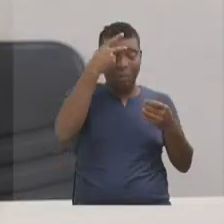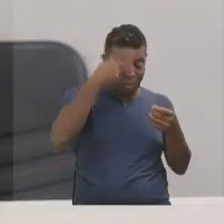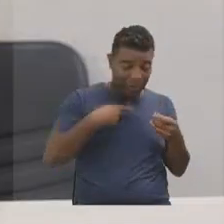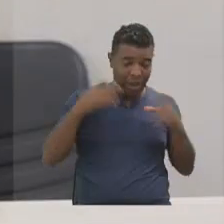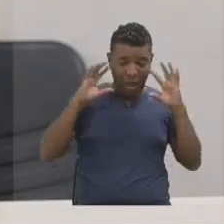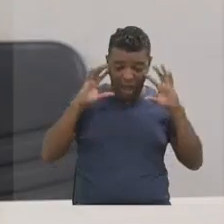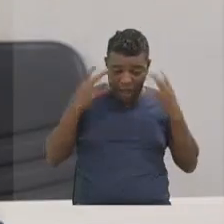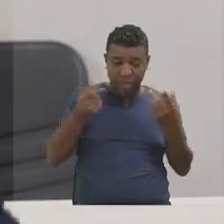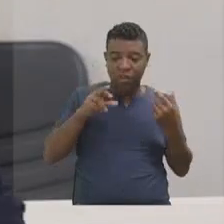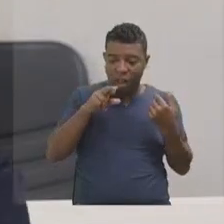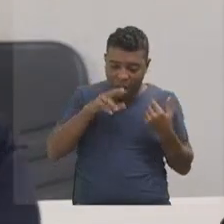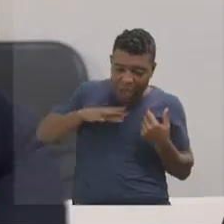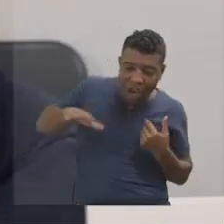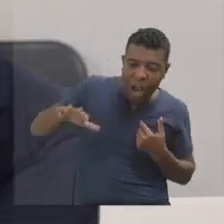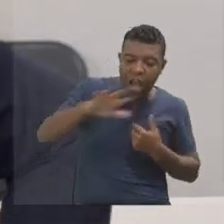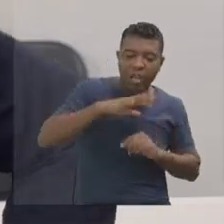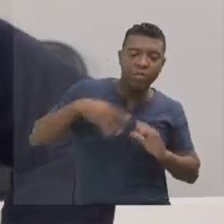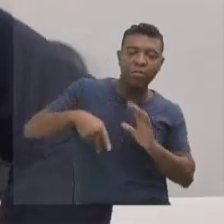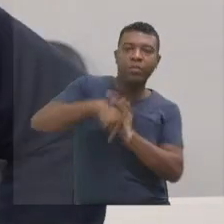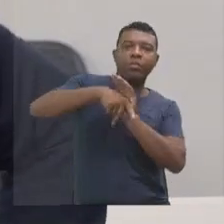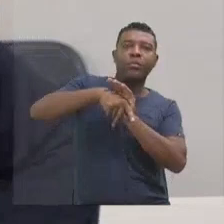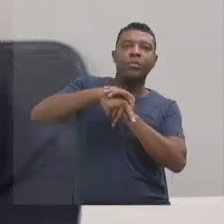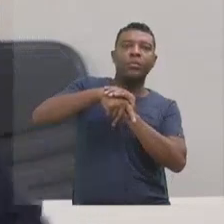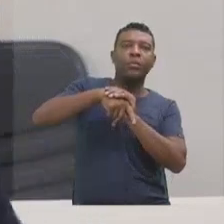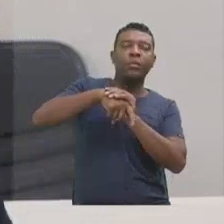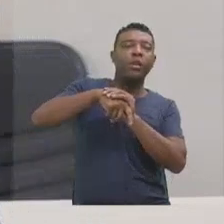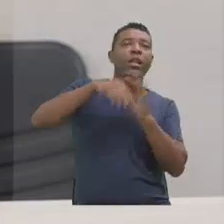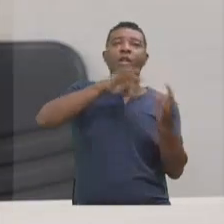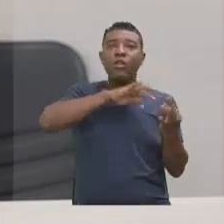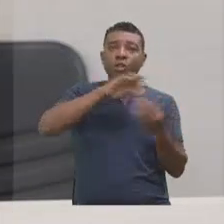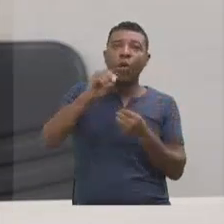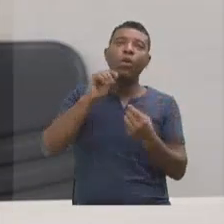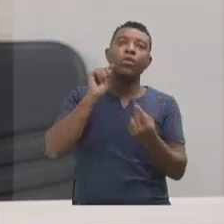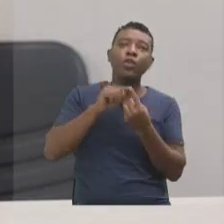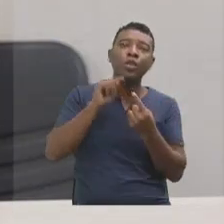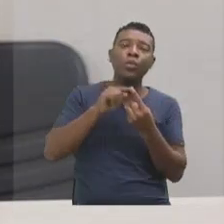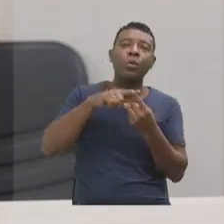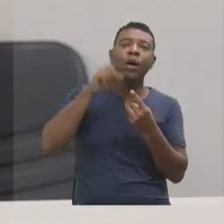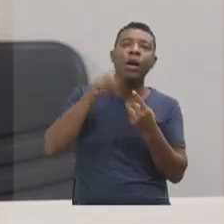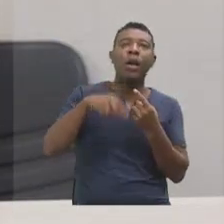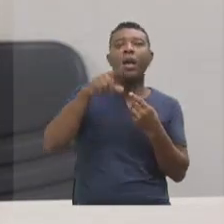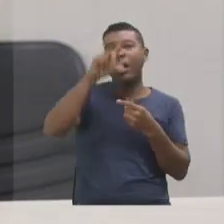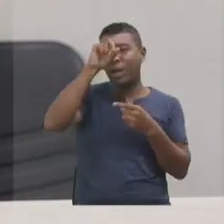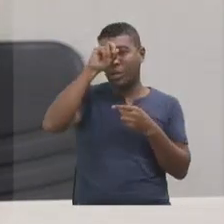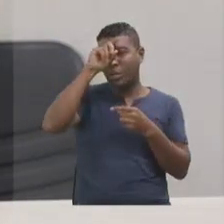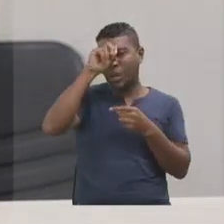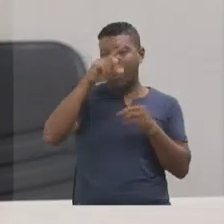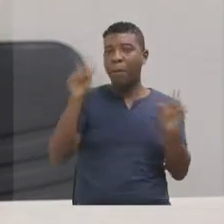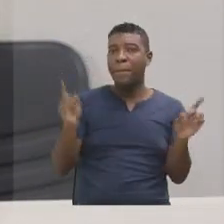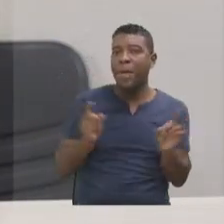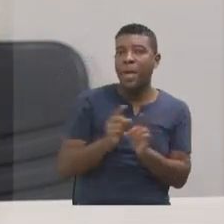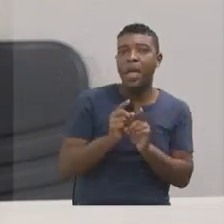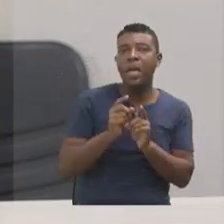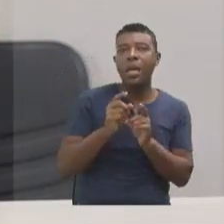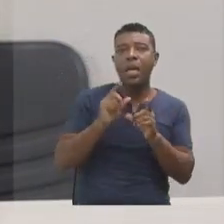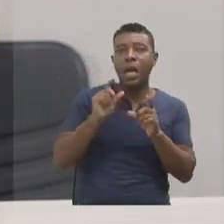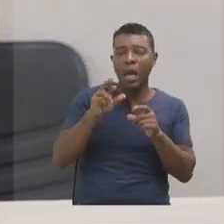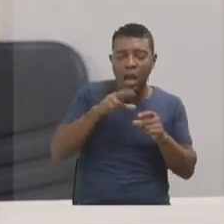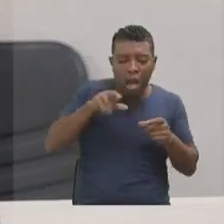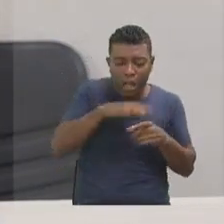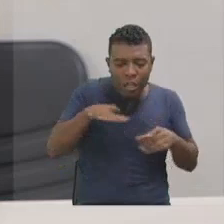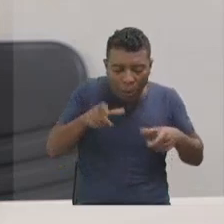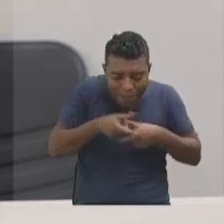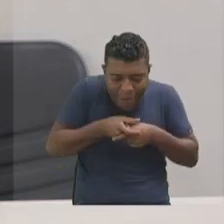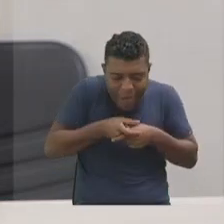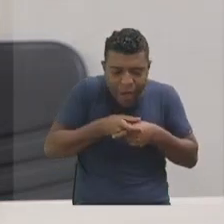microrregião então todo toda relação de microrregião hospitais de micro e macrorregião eles têm um olhar diferenciado do Estado pra gente